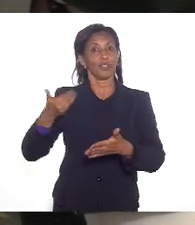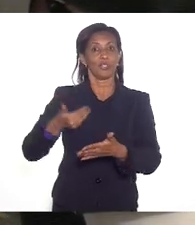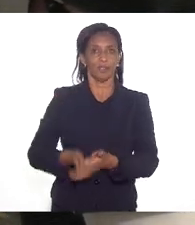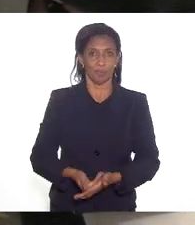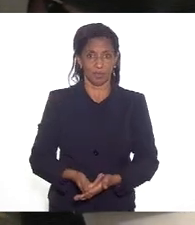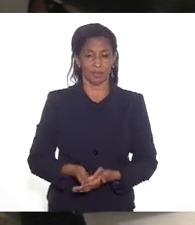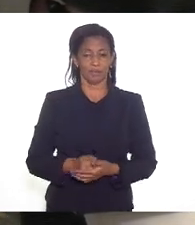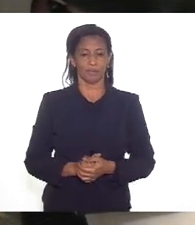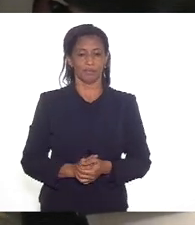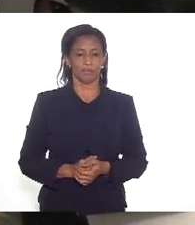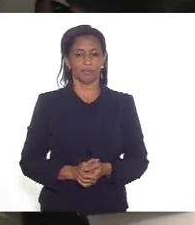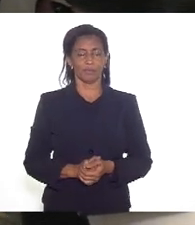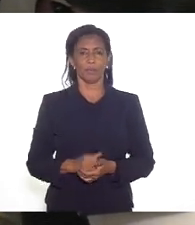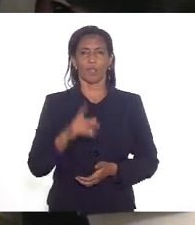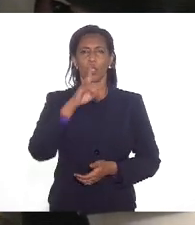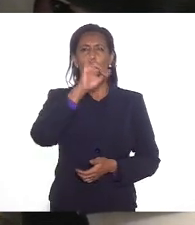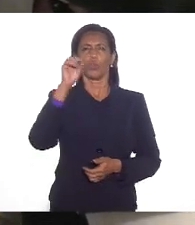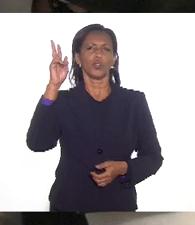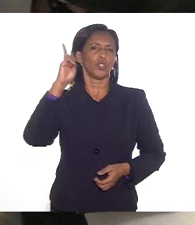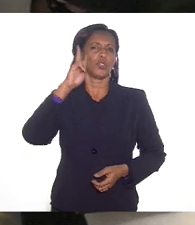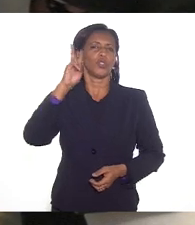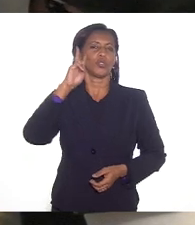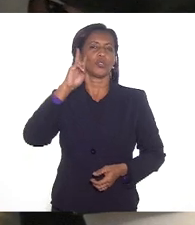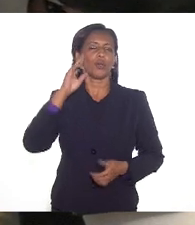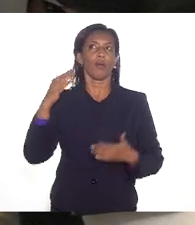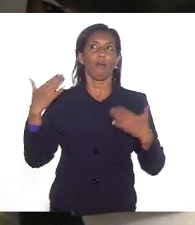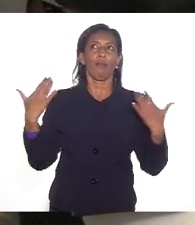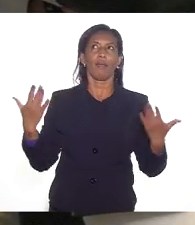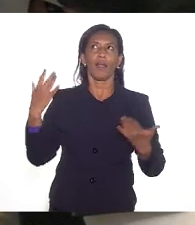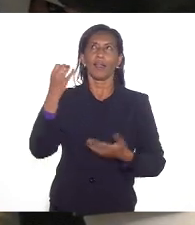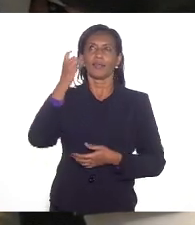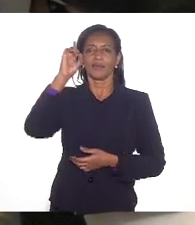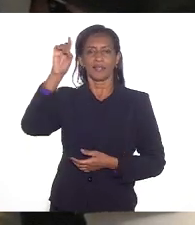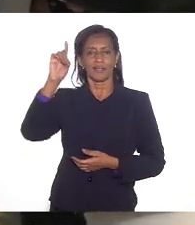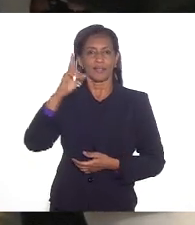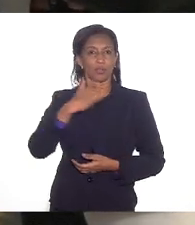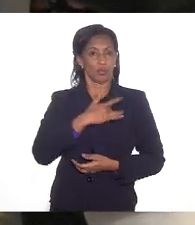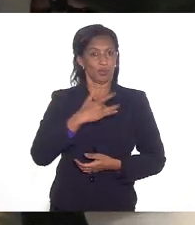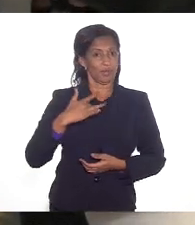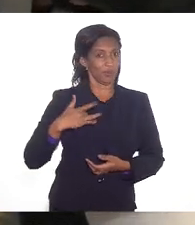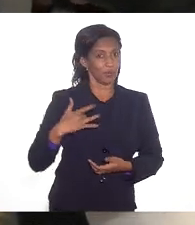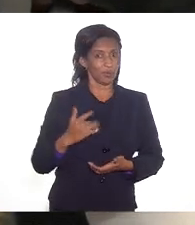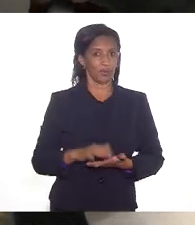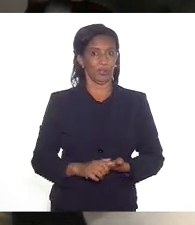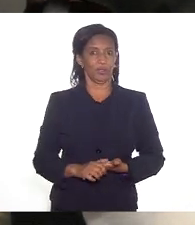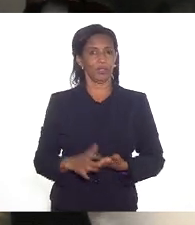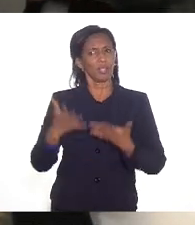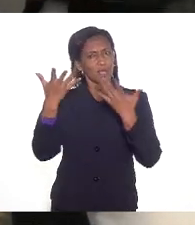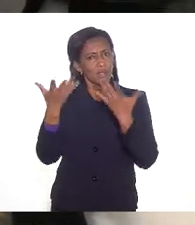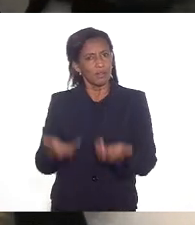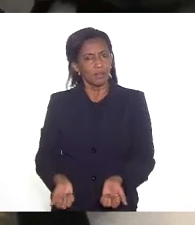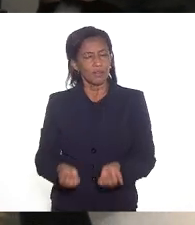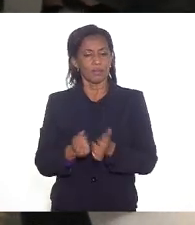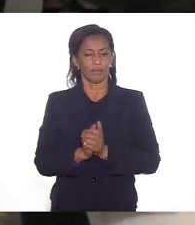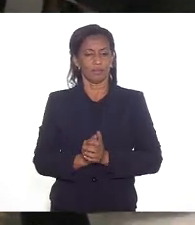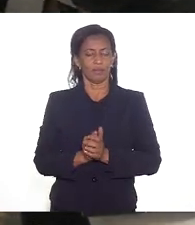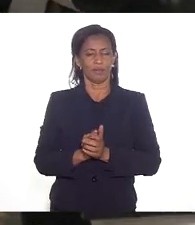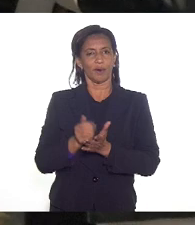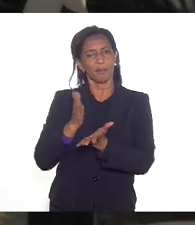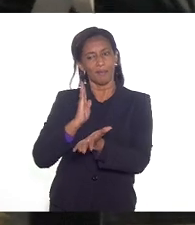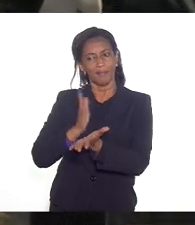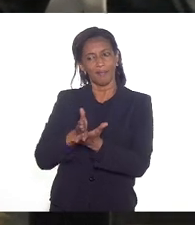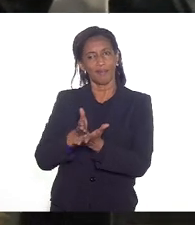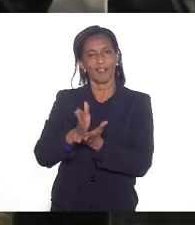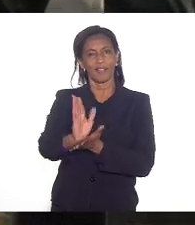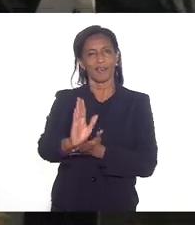aqui um dia histórico graças ao bom Deus com saúde e vamos pela